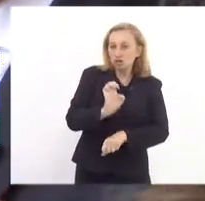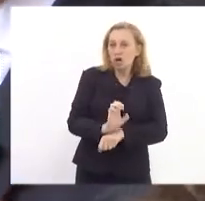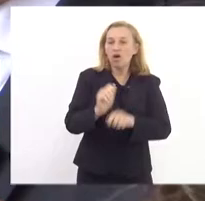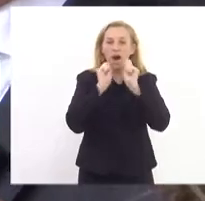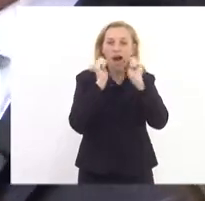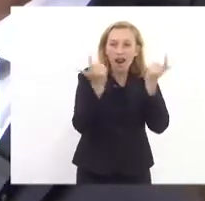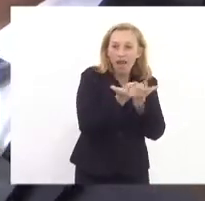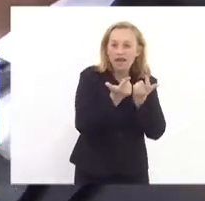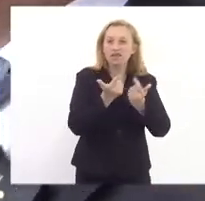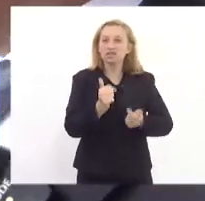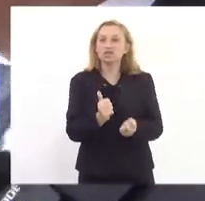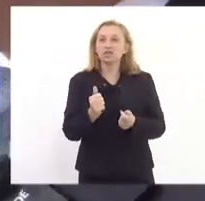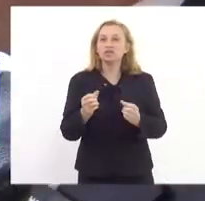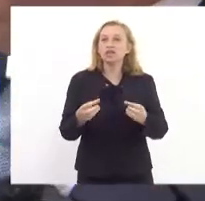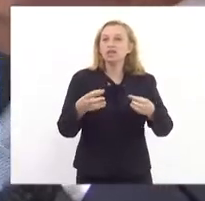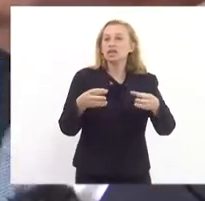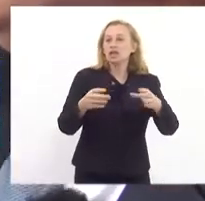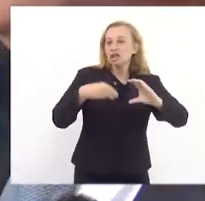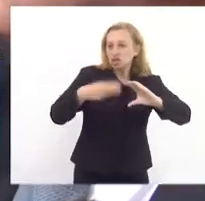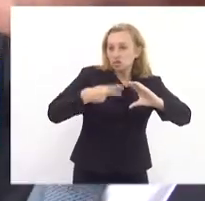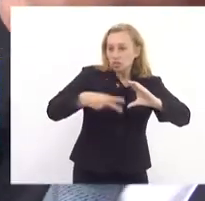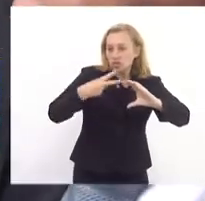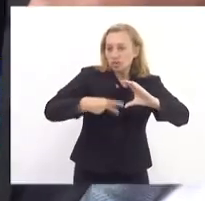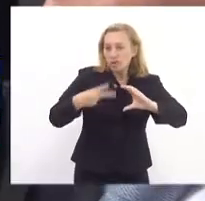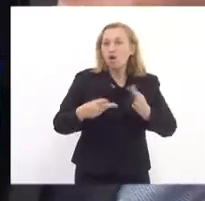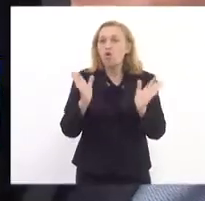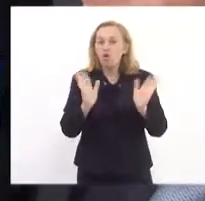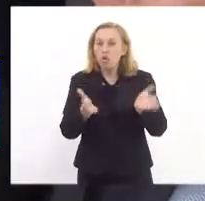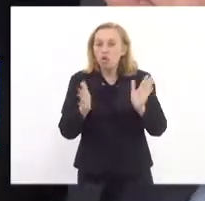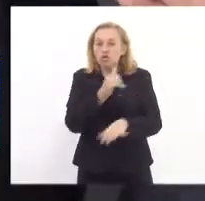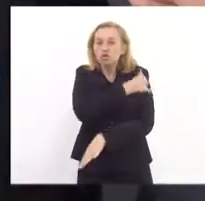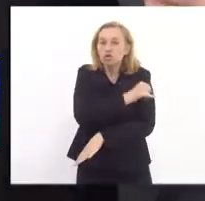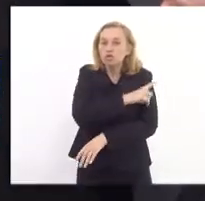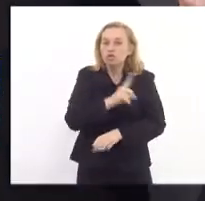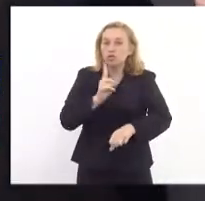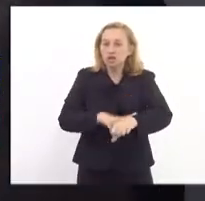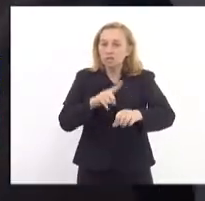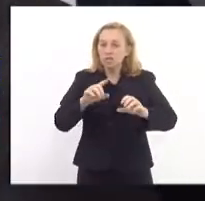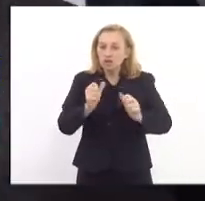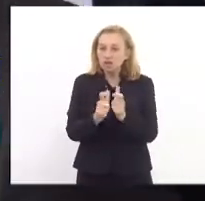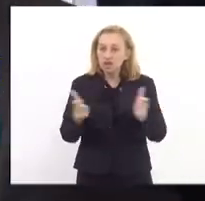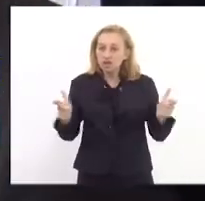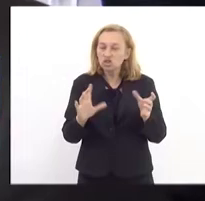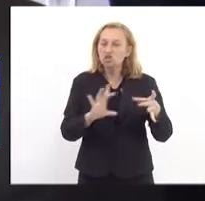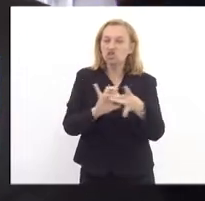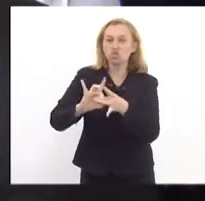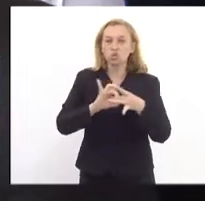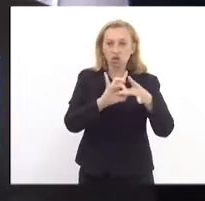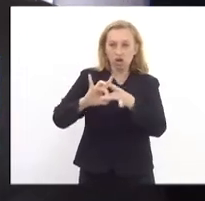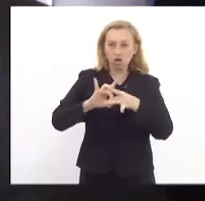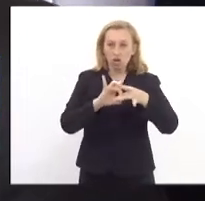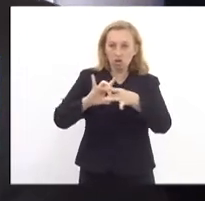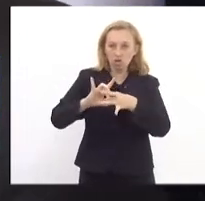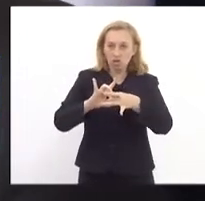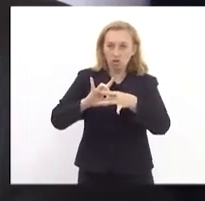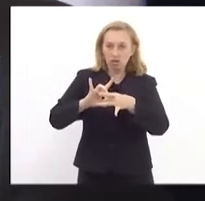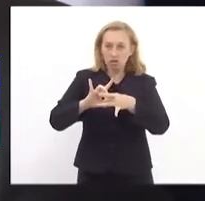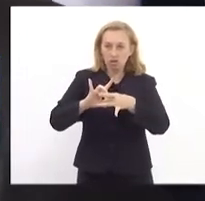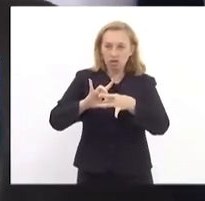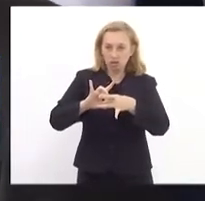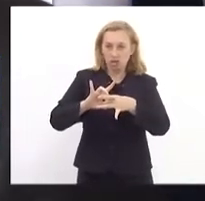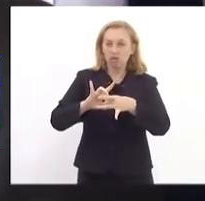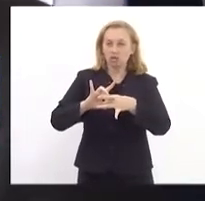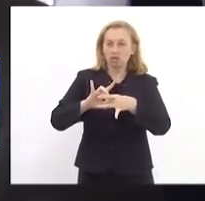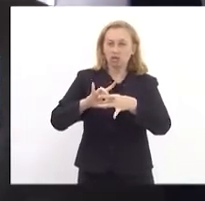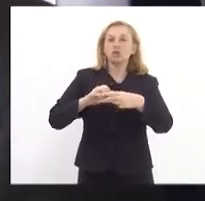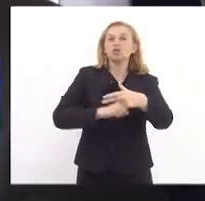Legislativa, Câmaras Municipais. O Rio hoje vive um grande tempo de união e essa união, eu não tenho dúvida, ela tem